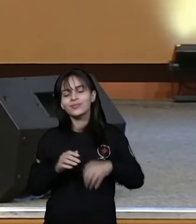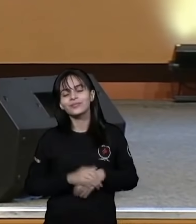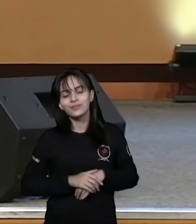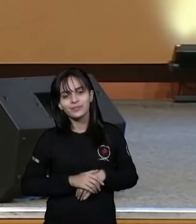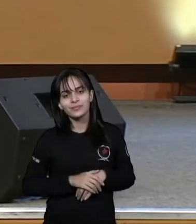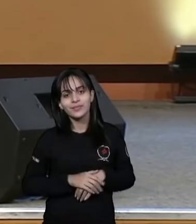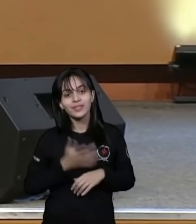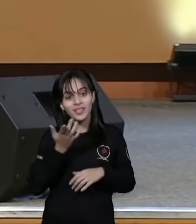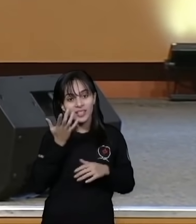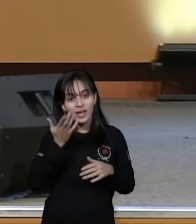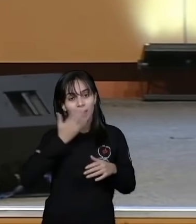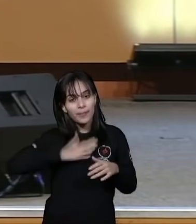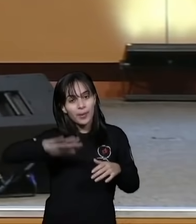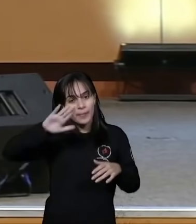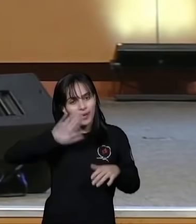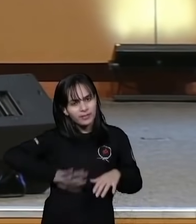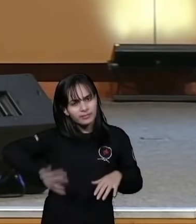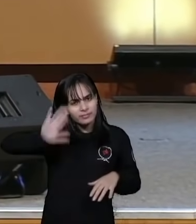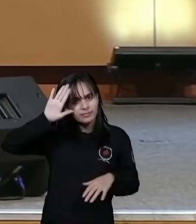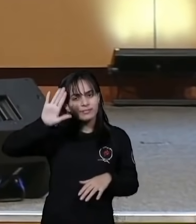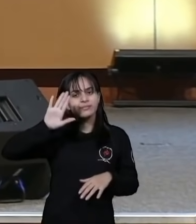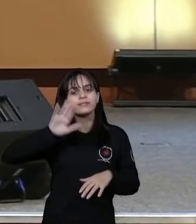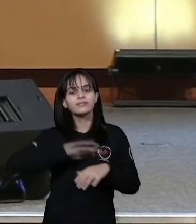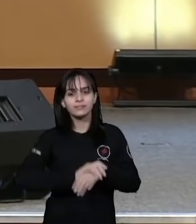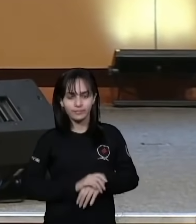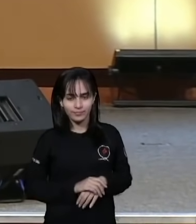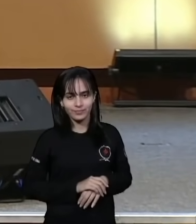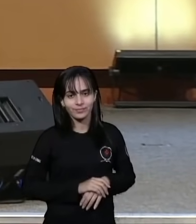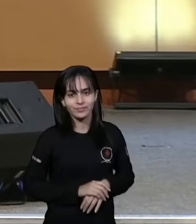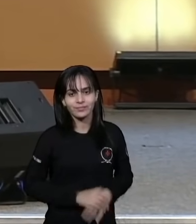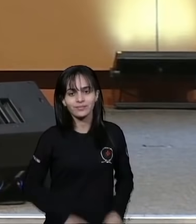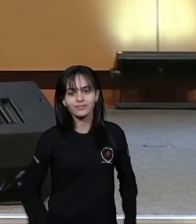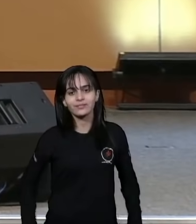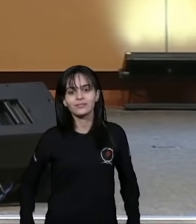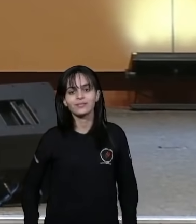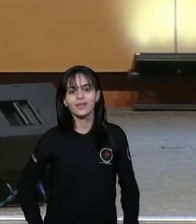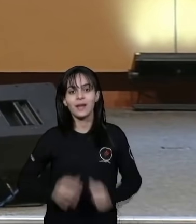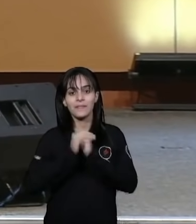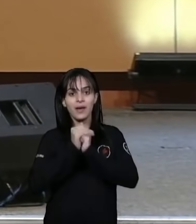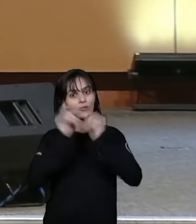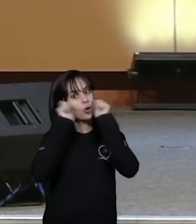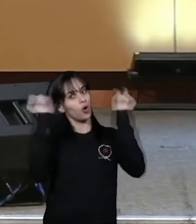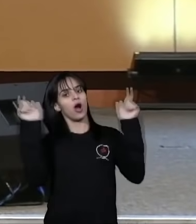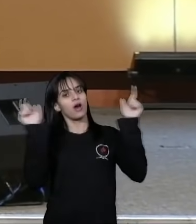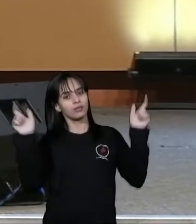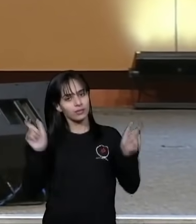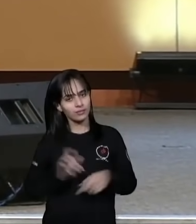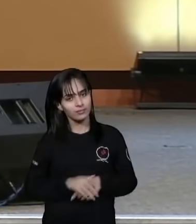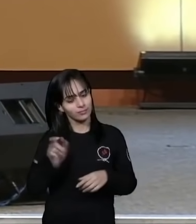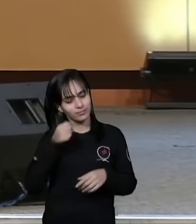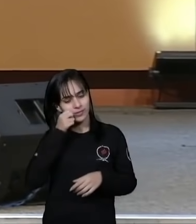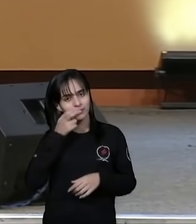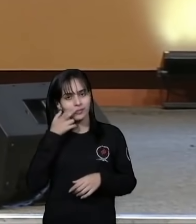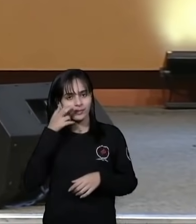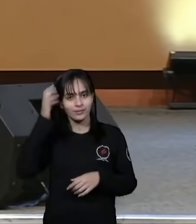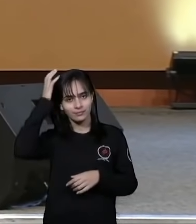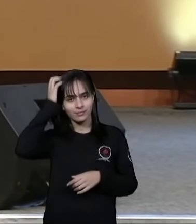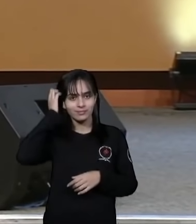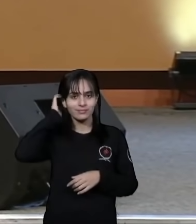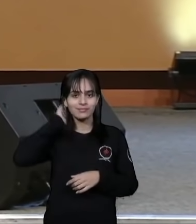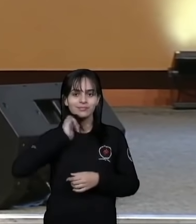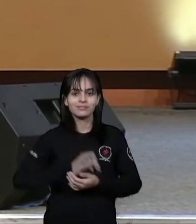quem aqui que as promessas de Deus para sua vida e amém Acorda meu irmão tá cheia